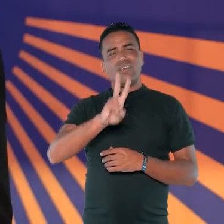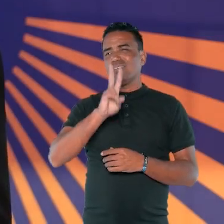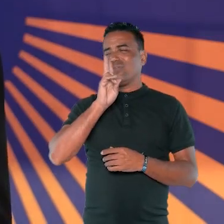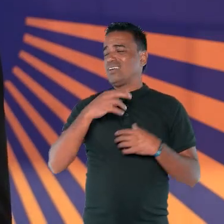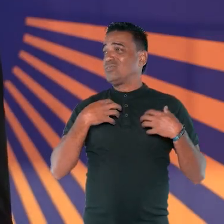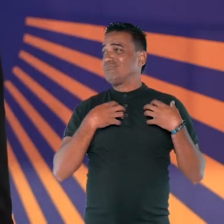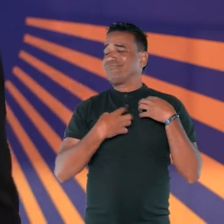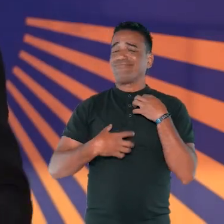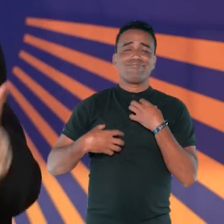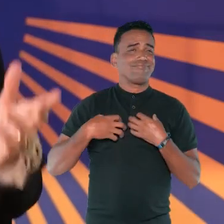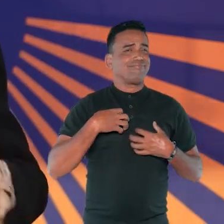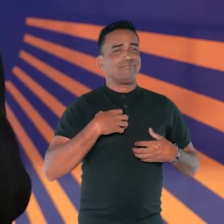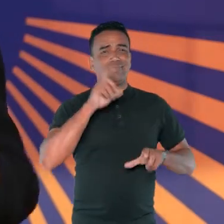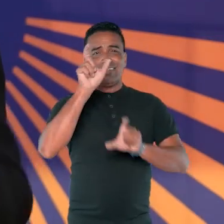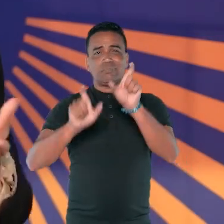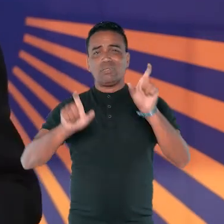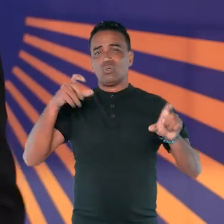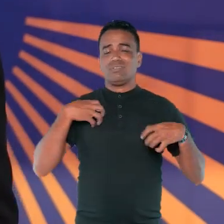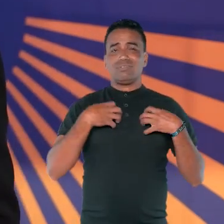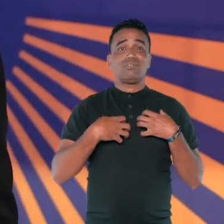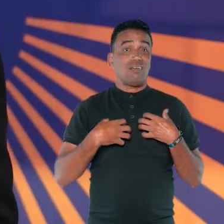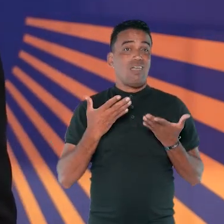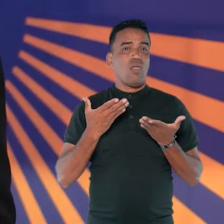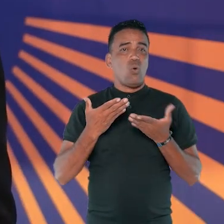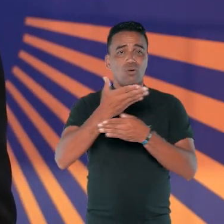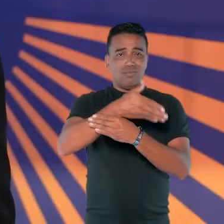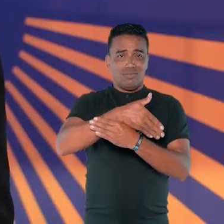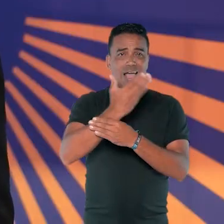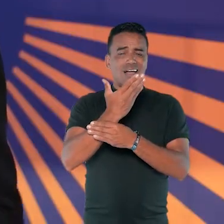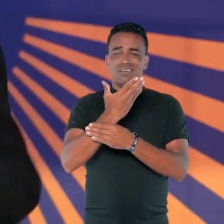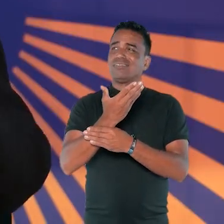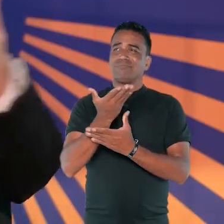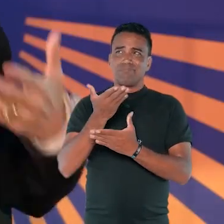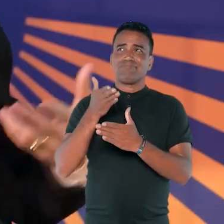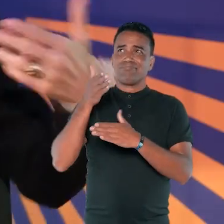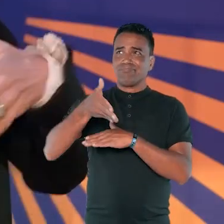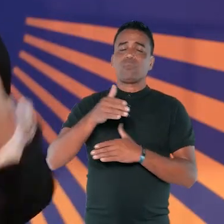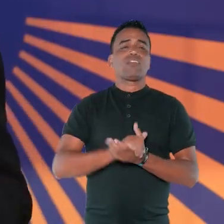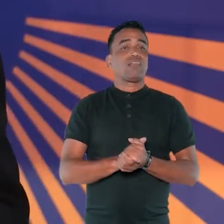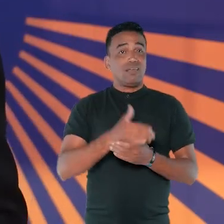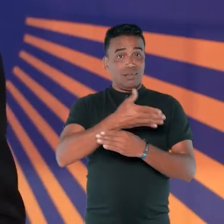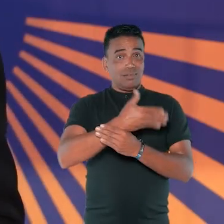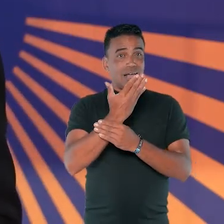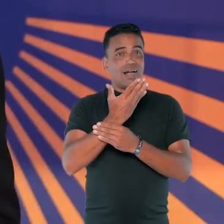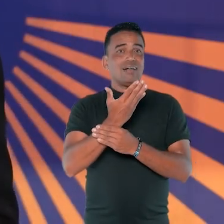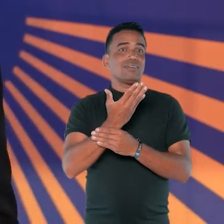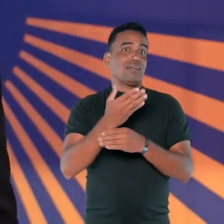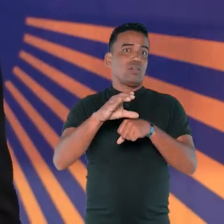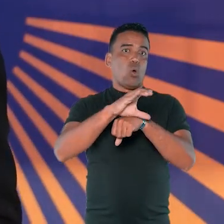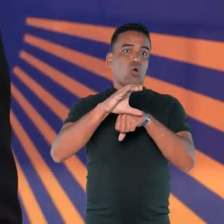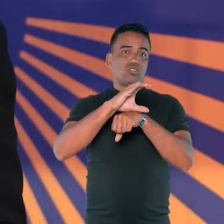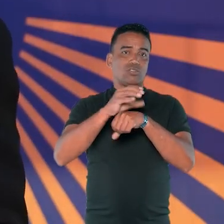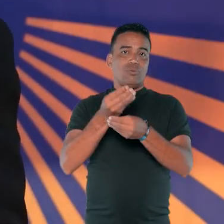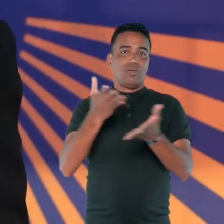às vezes, como eu que ando muito de táxi, outro dia agora até ando de táxi e distribuo Constituição, porque toda vez